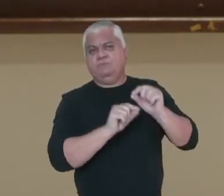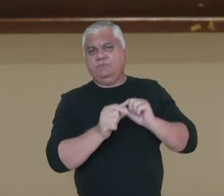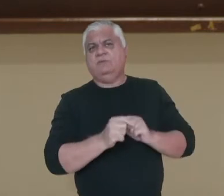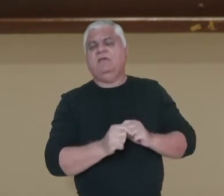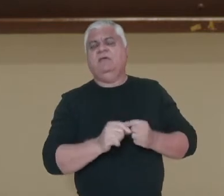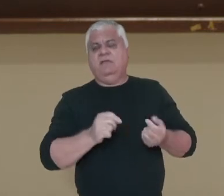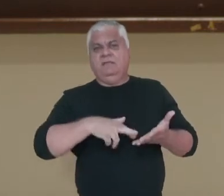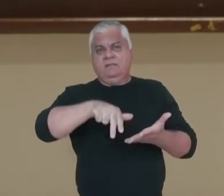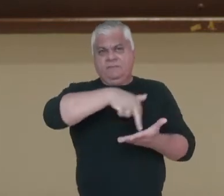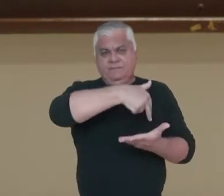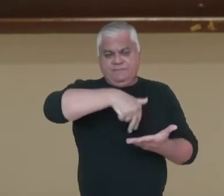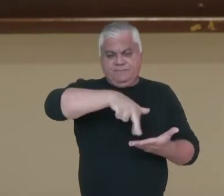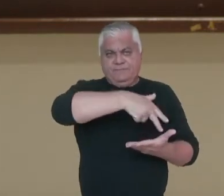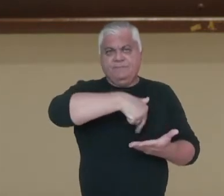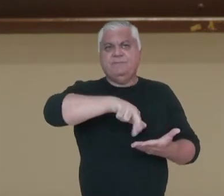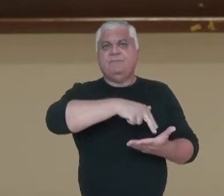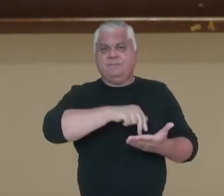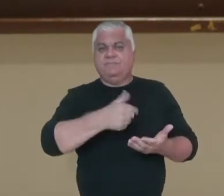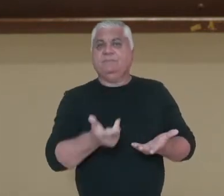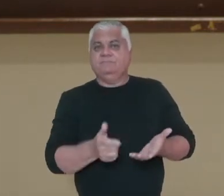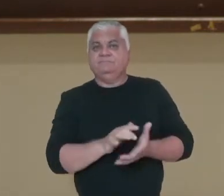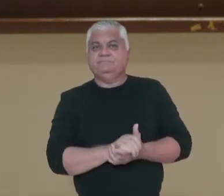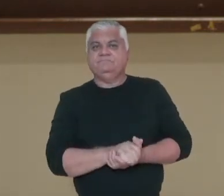ginástica rítmica e a ginástica artística.